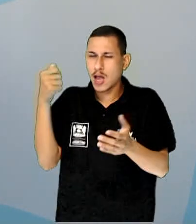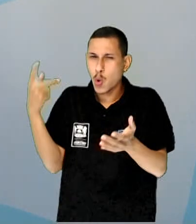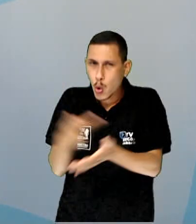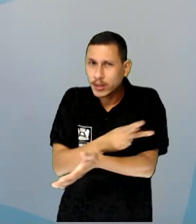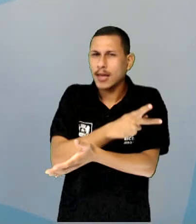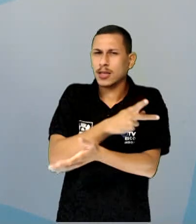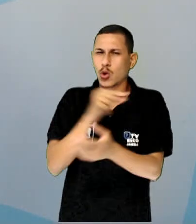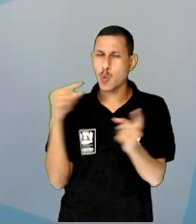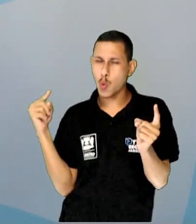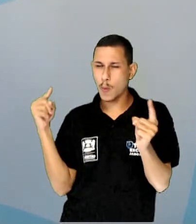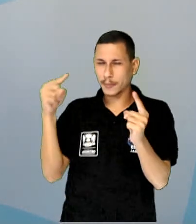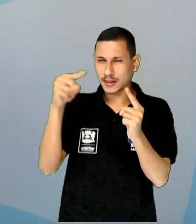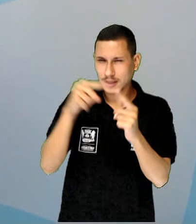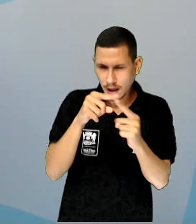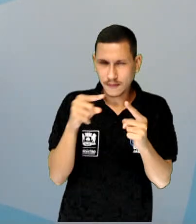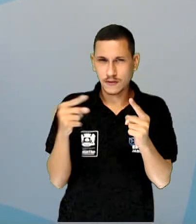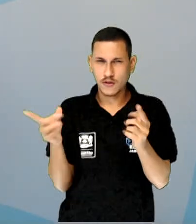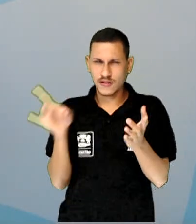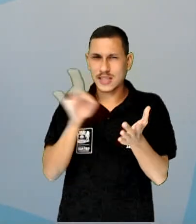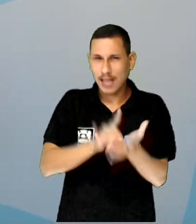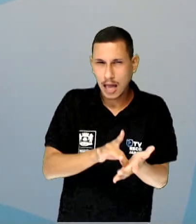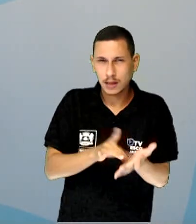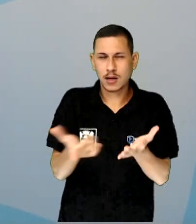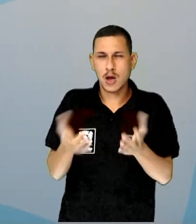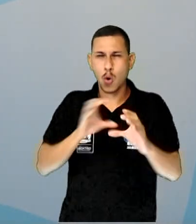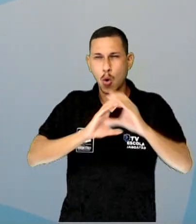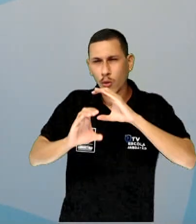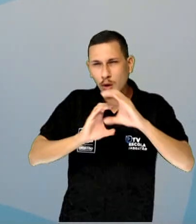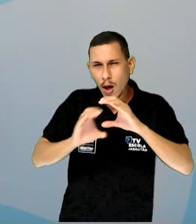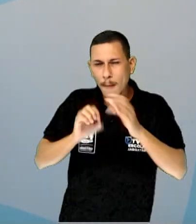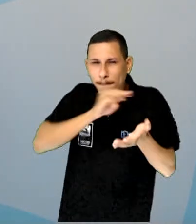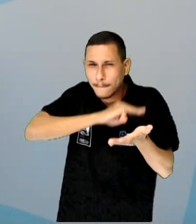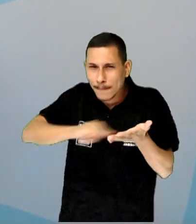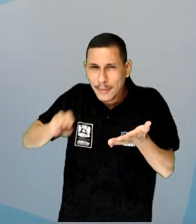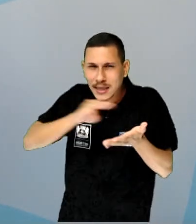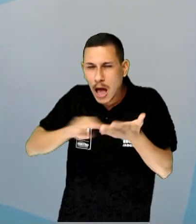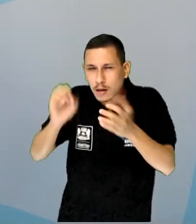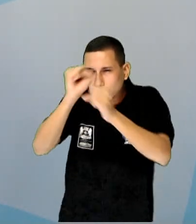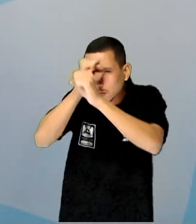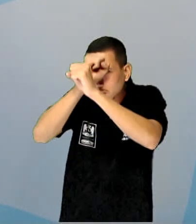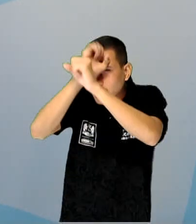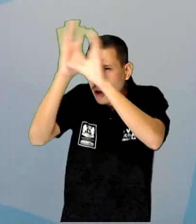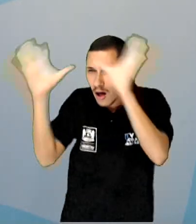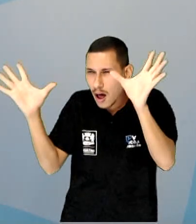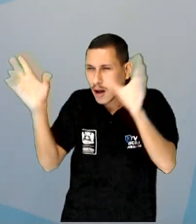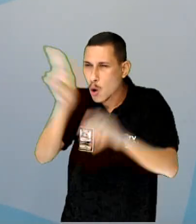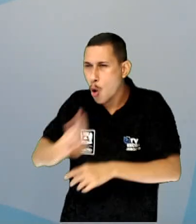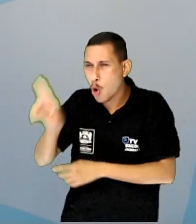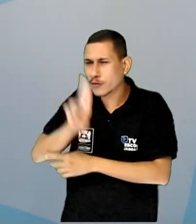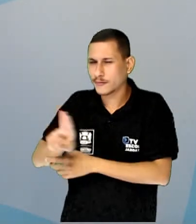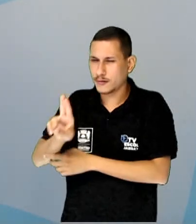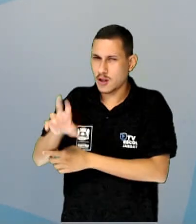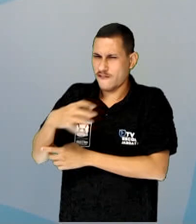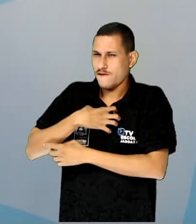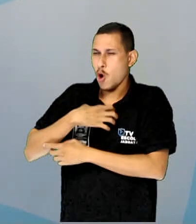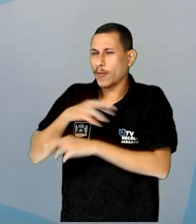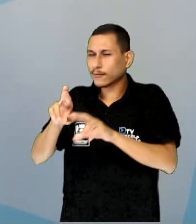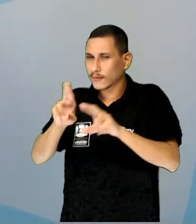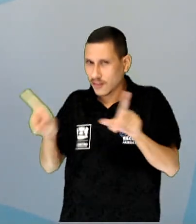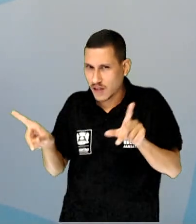seu objetivo, que é transmitir uma mensagem com clareza, utilizando os mais diversos tipos de canais